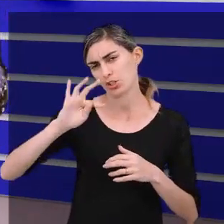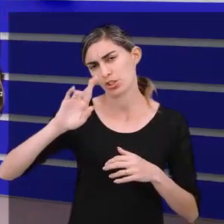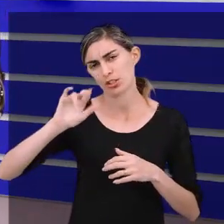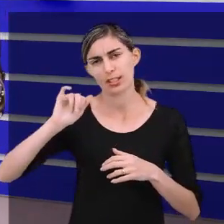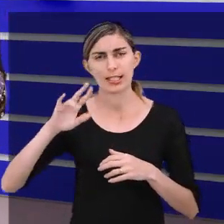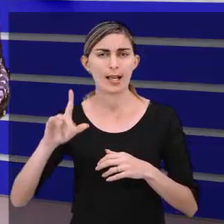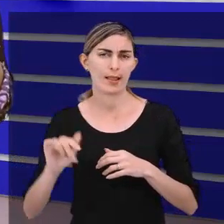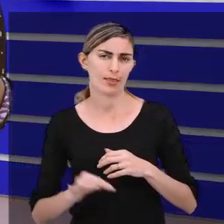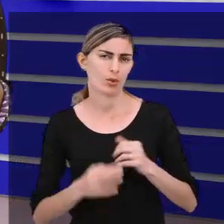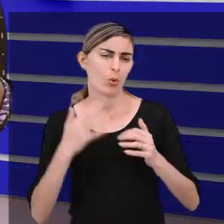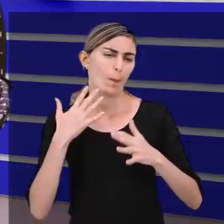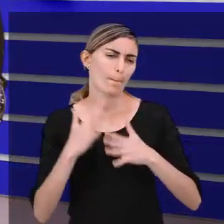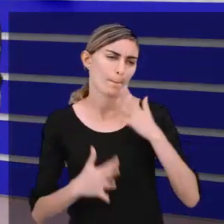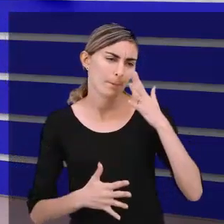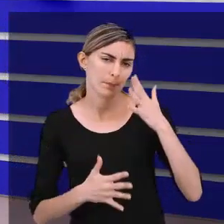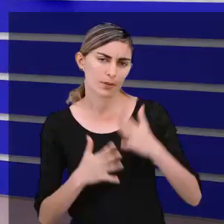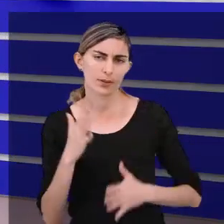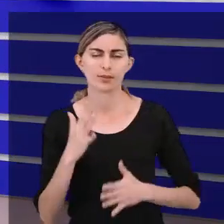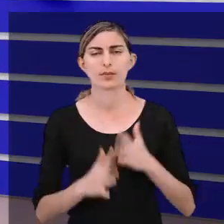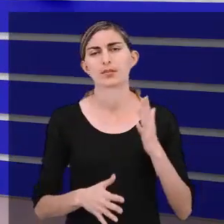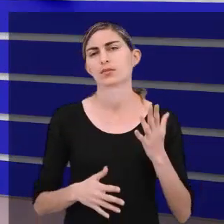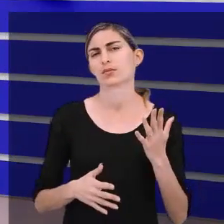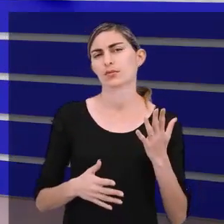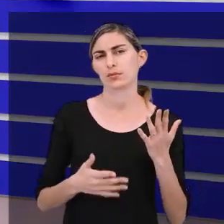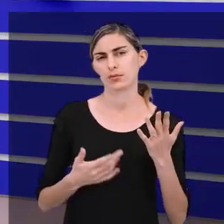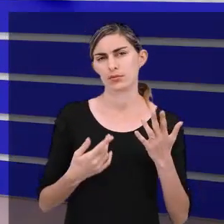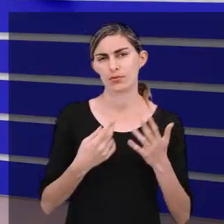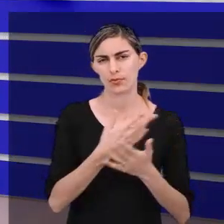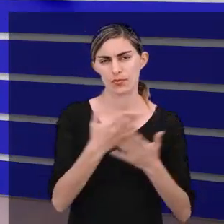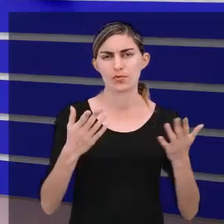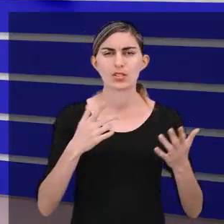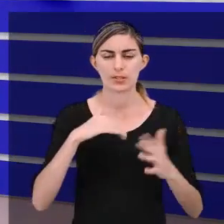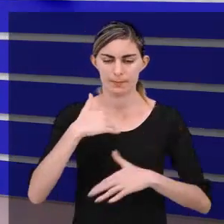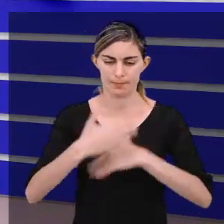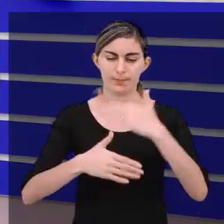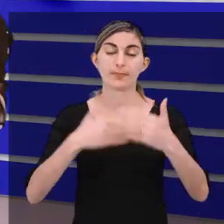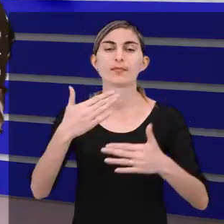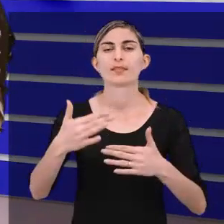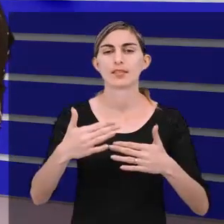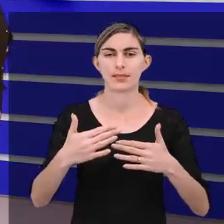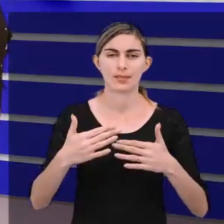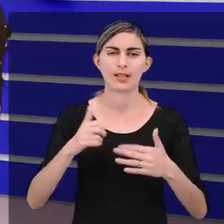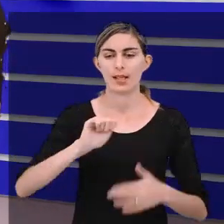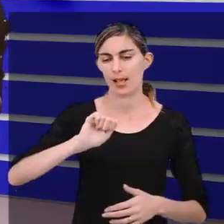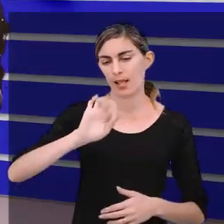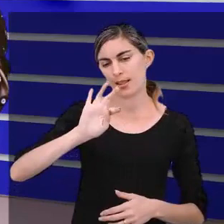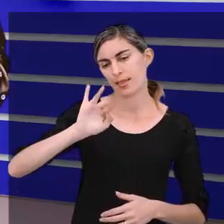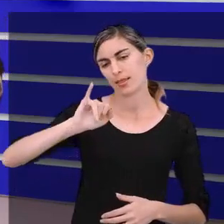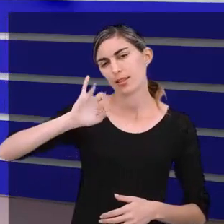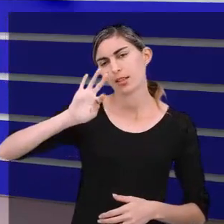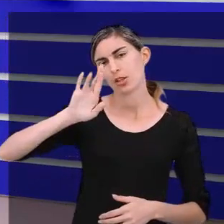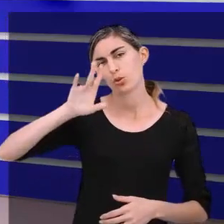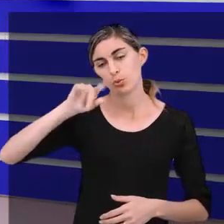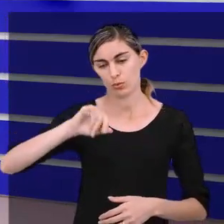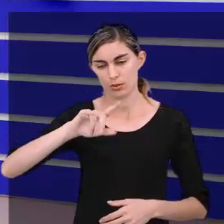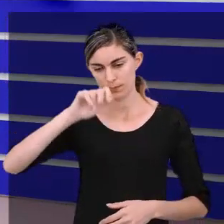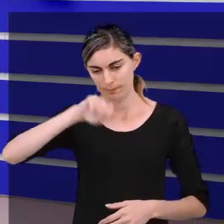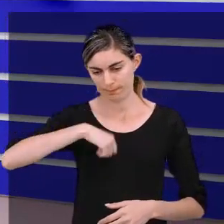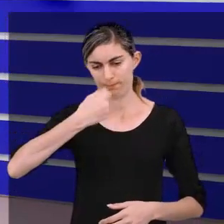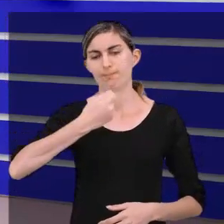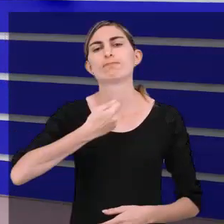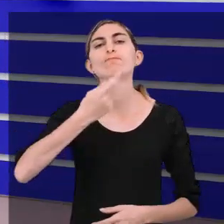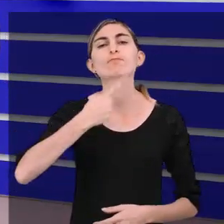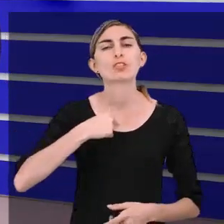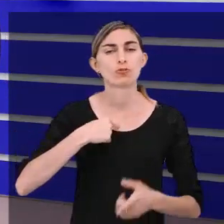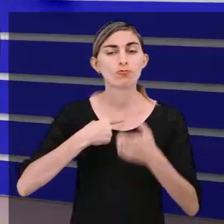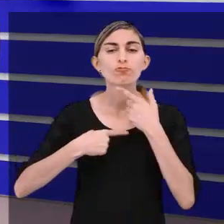campo mais complexo para você desenvolver ele, porque é o campo da atitude. Eu preciso querer fazer aquilo, eu preciso